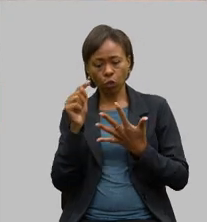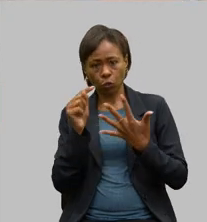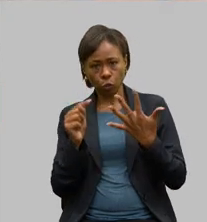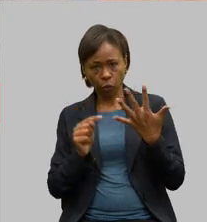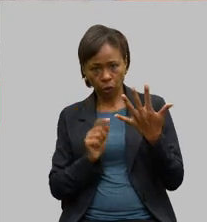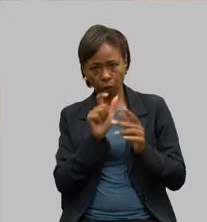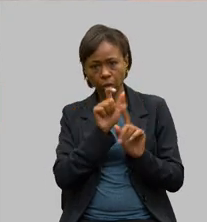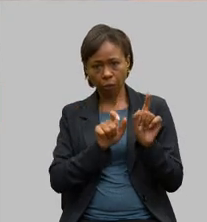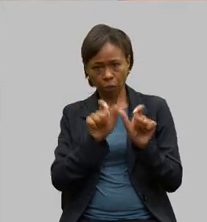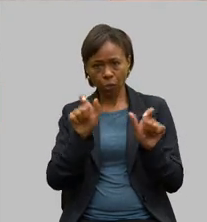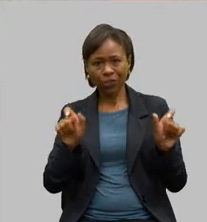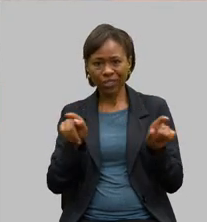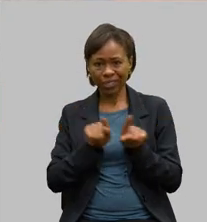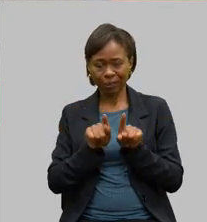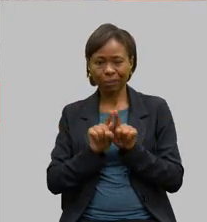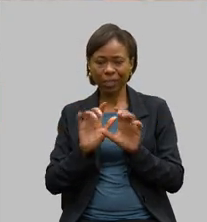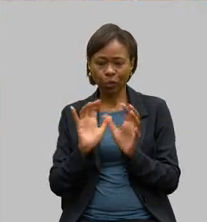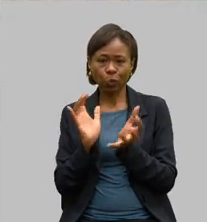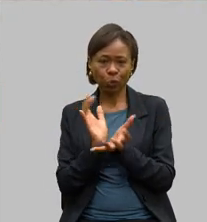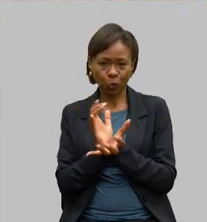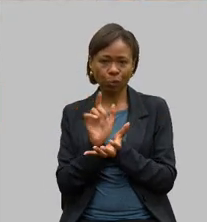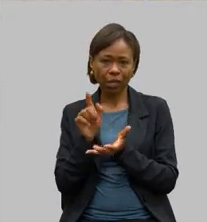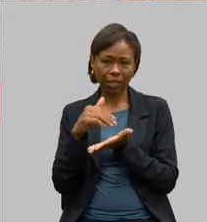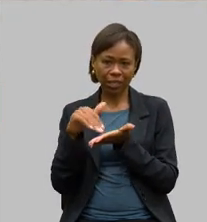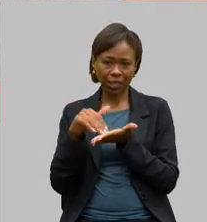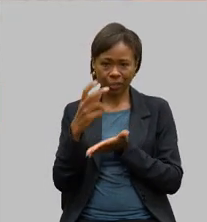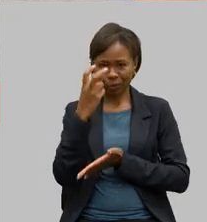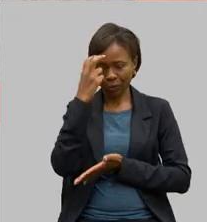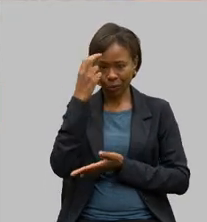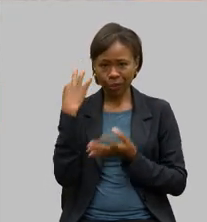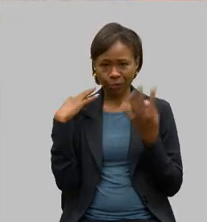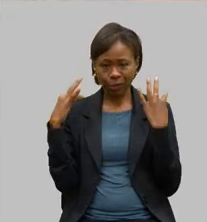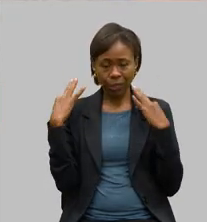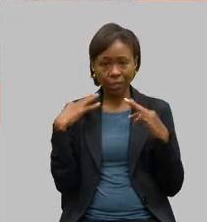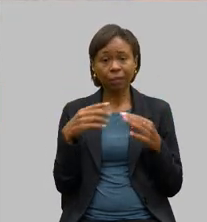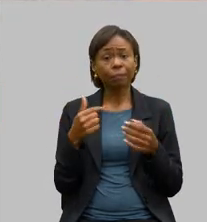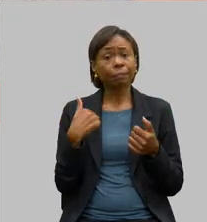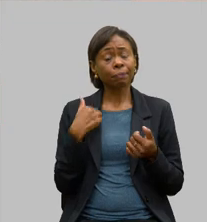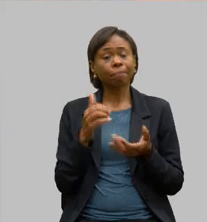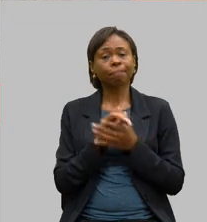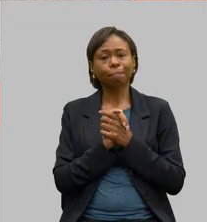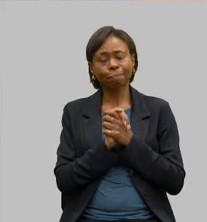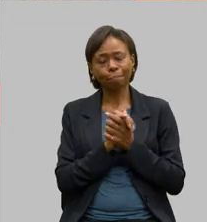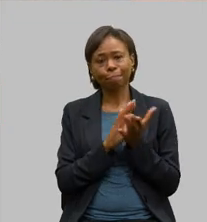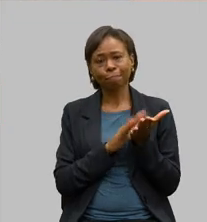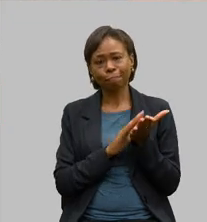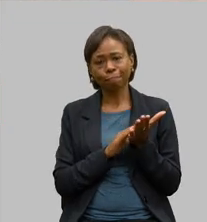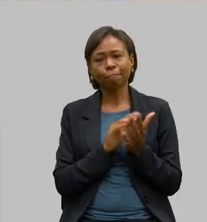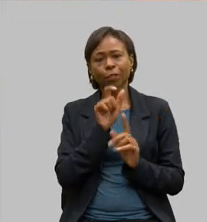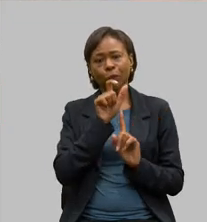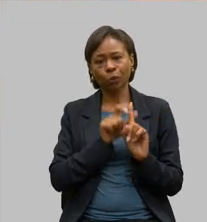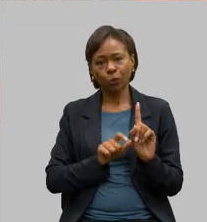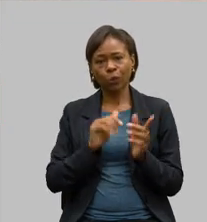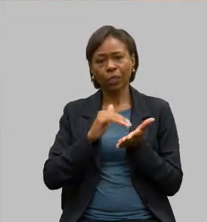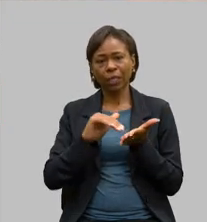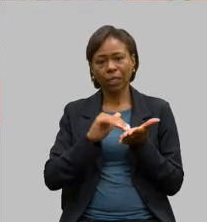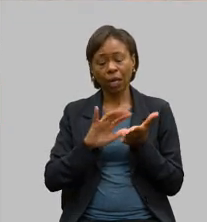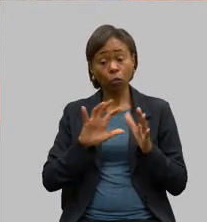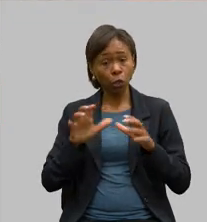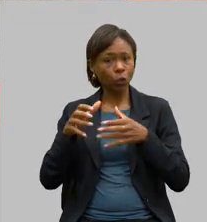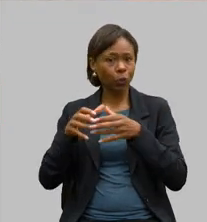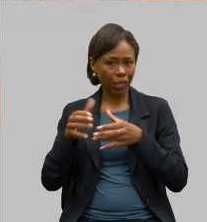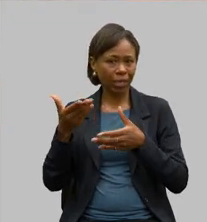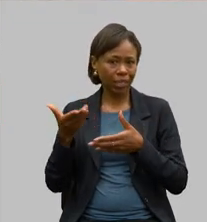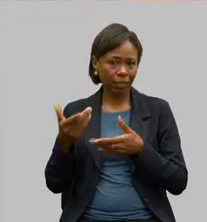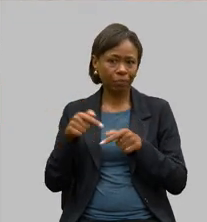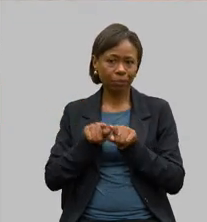social da da C Cult gostaria nesse momento de parabenizar o secretário e toda a sua equipe pelo que foi aqui apresentado